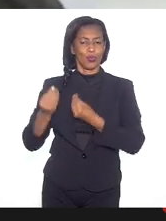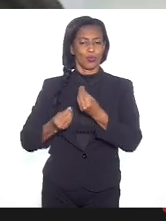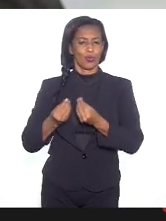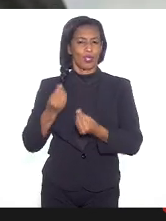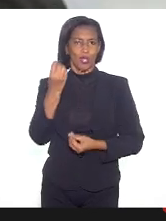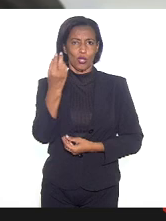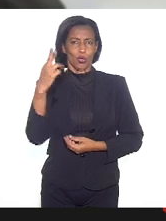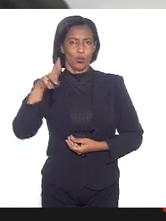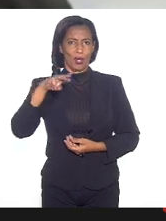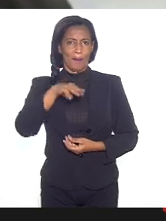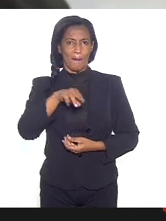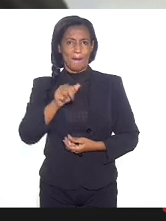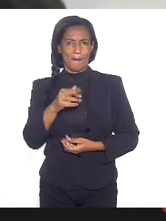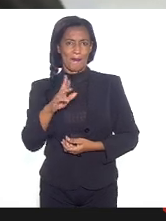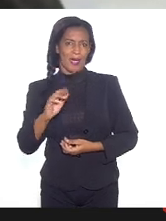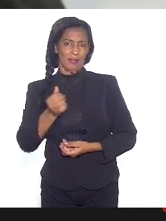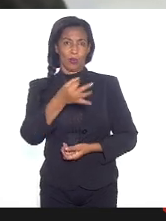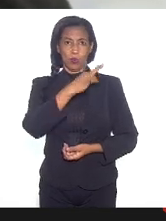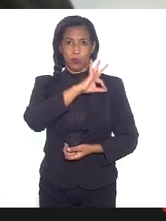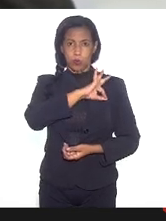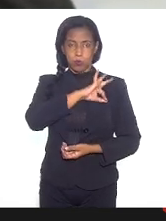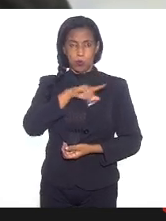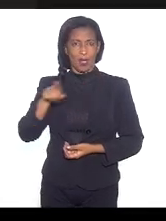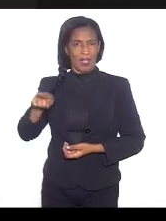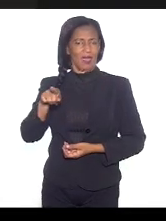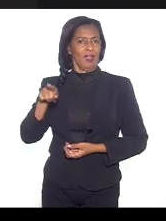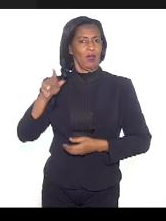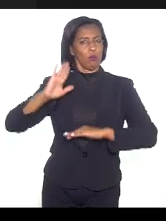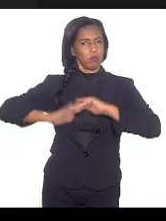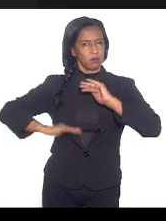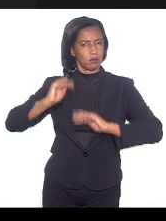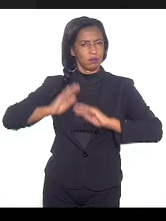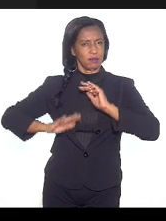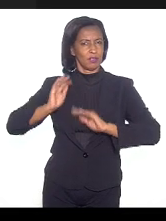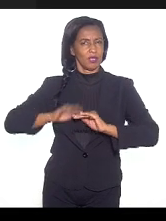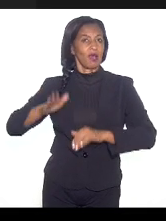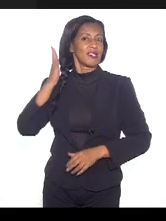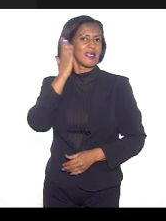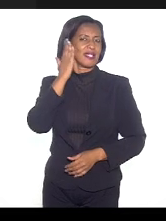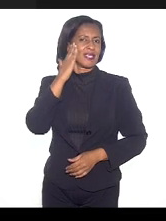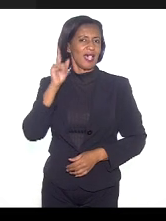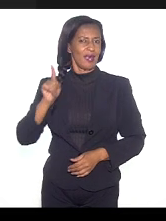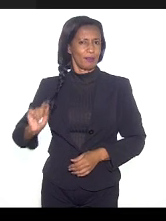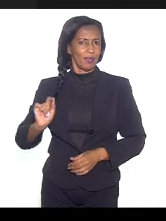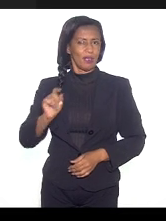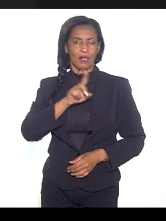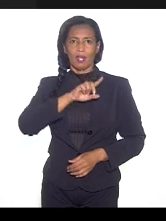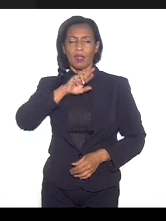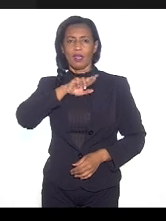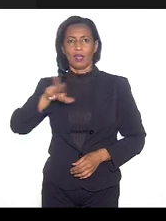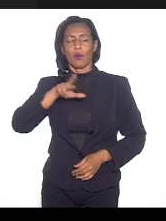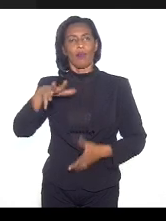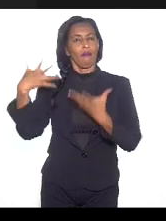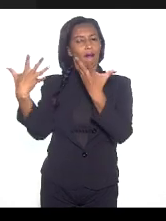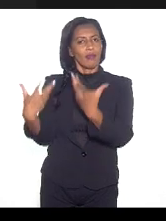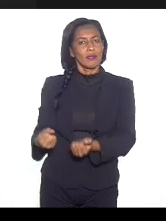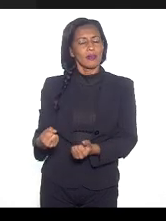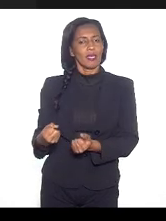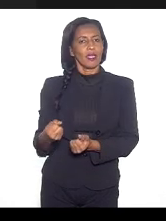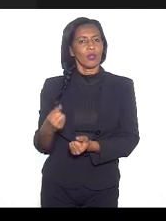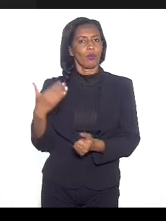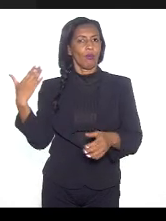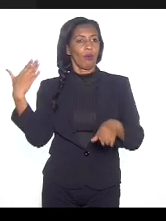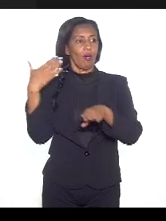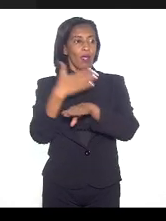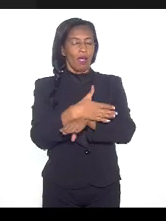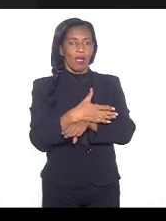doutora Marta Rocha, como jurista, sabe disso, que não é permitido no nosso ordenamento valer-se da